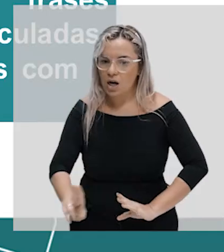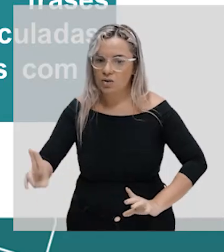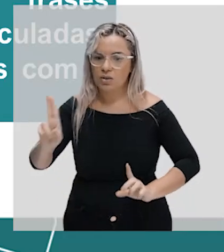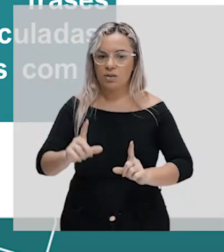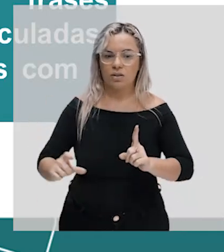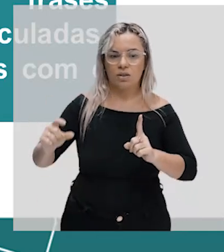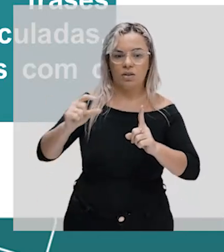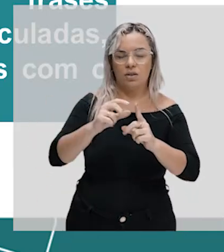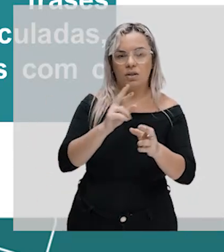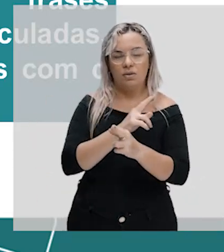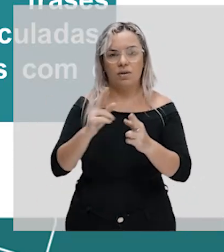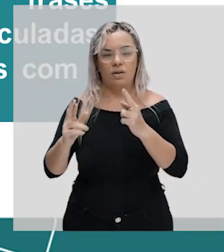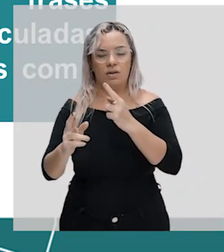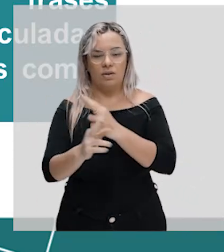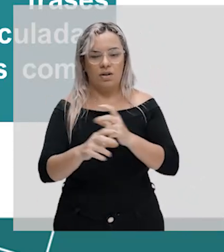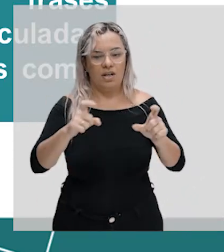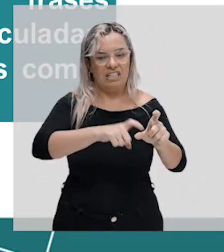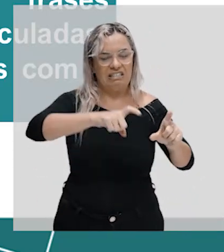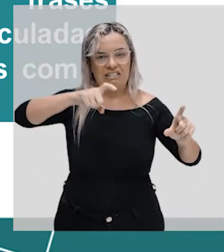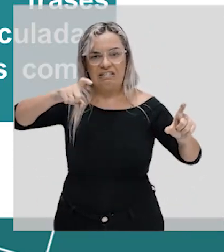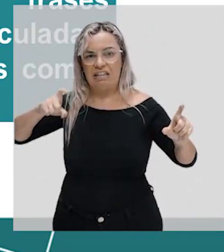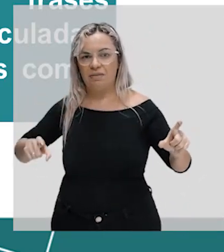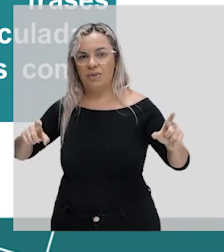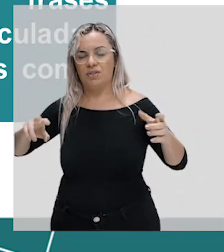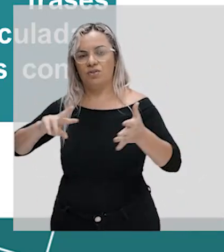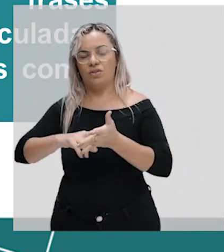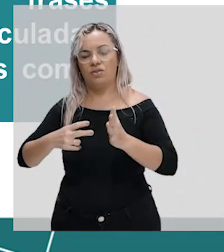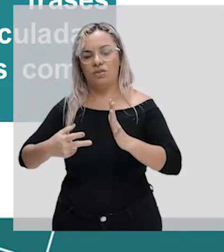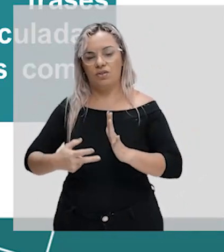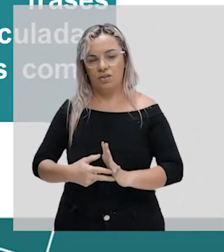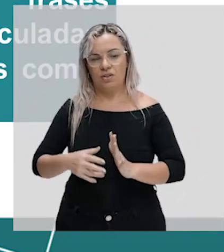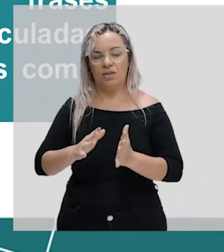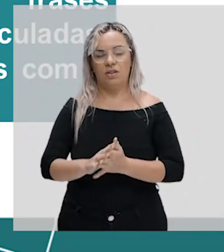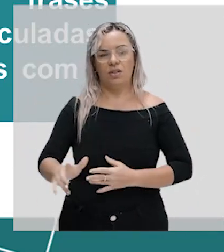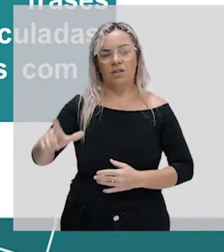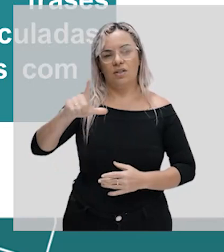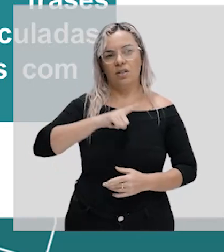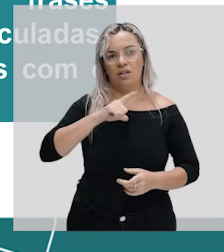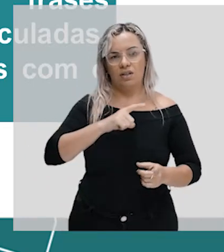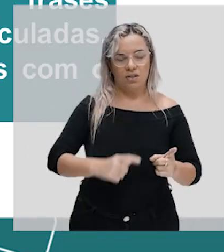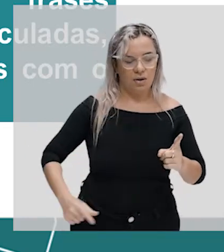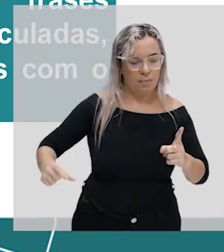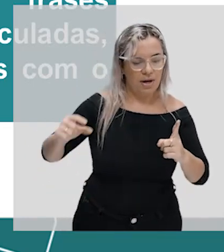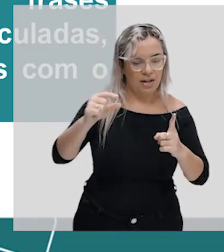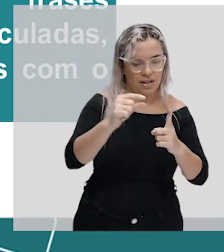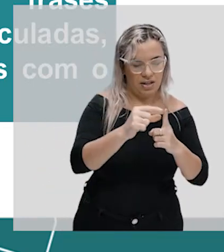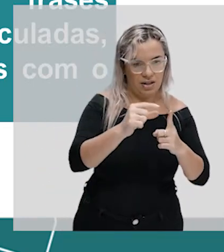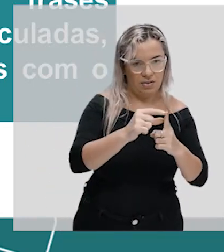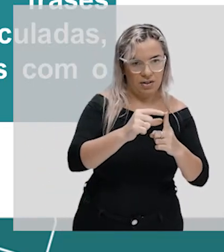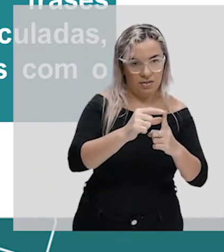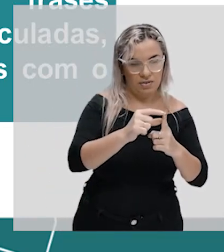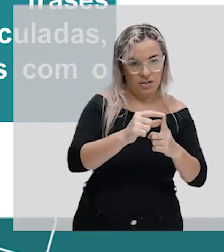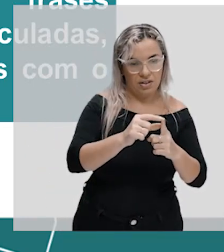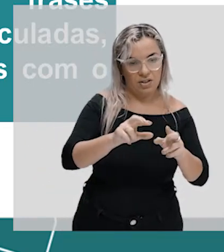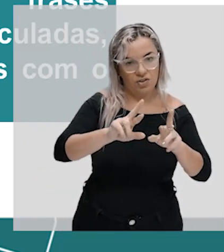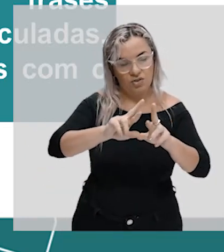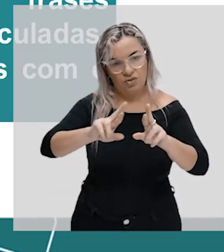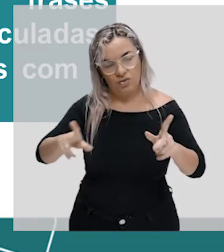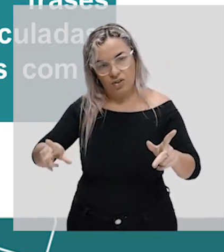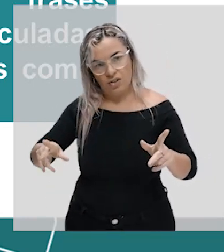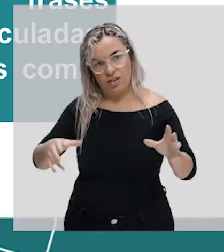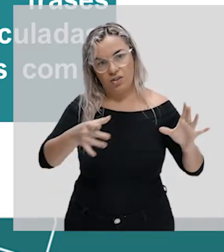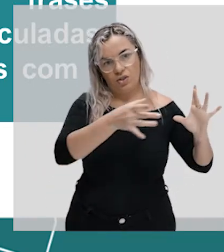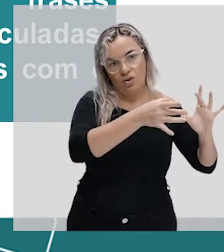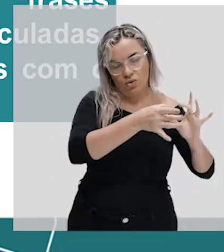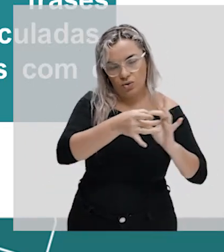relação independente do significado. Por quê? Porque existem palavras que vão ter significados diferentes de acordo com o contexto o